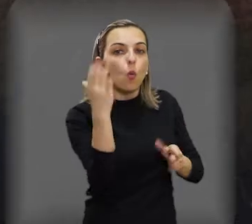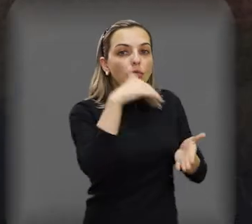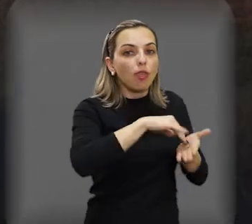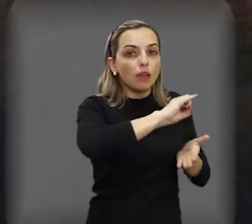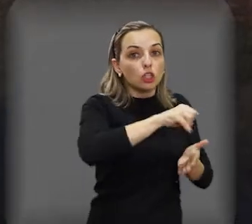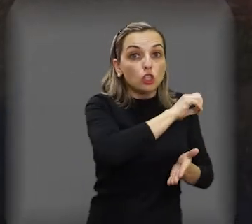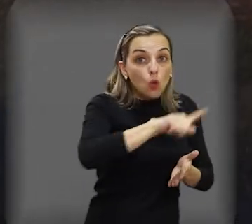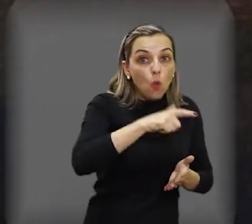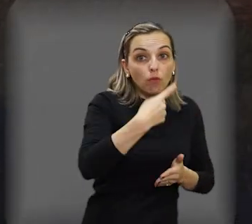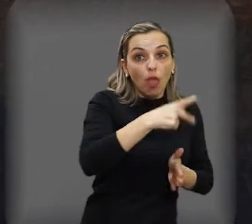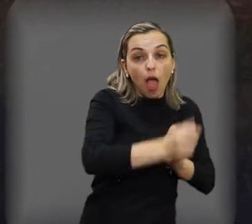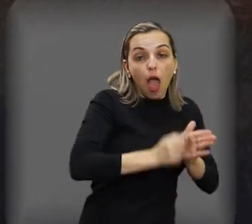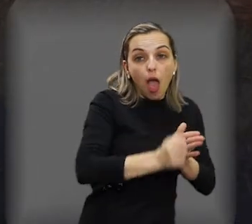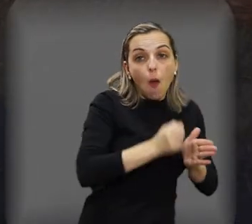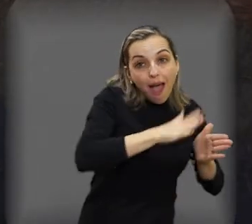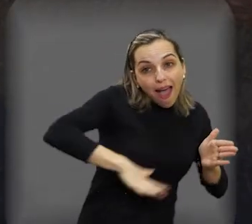tivemos